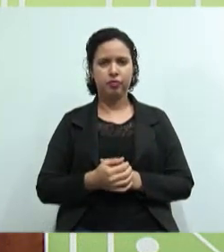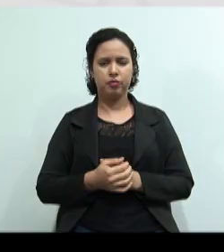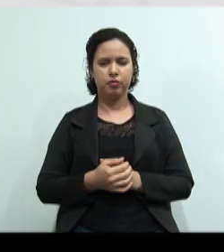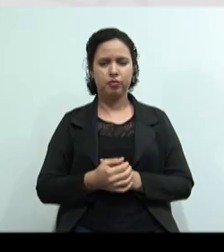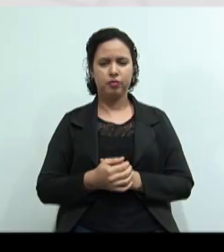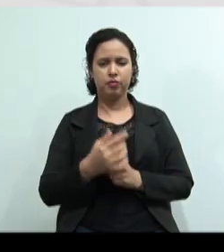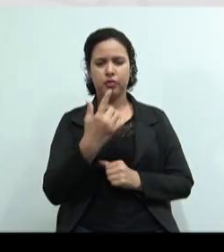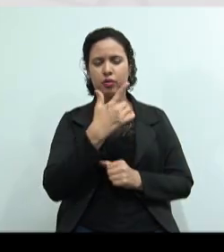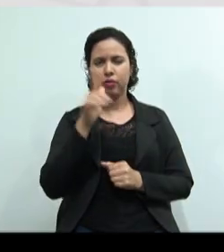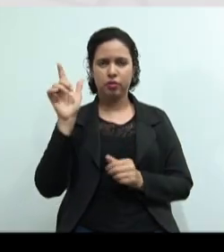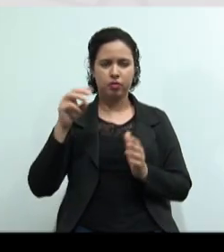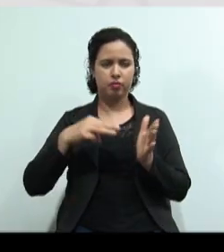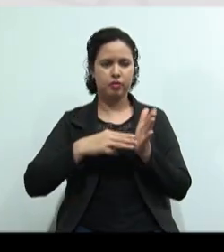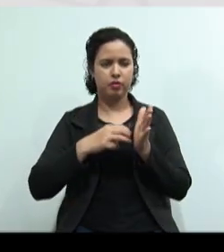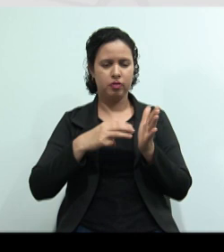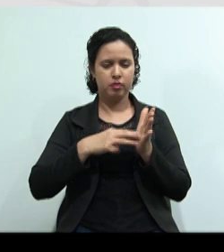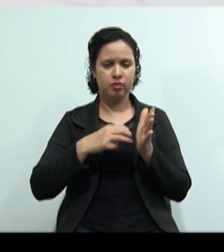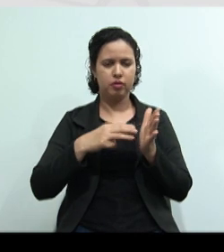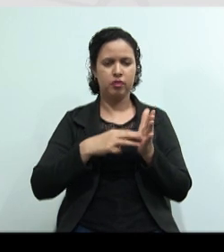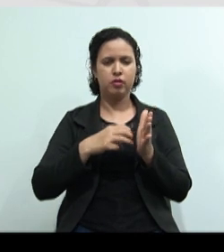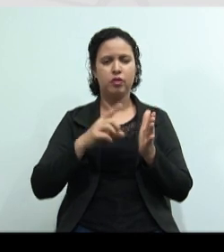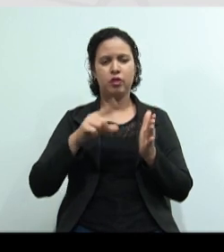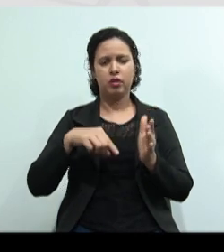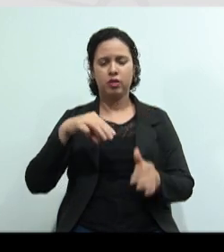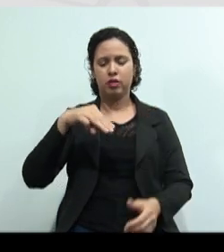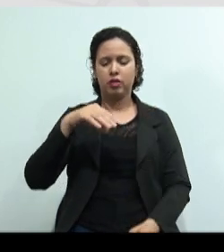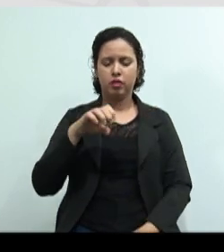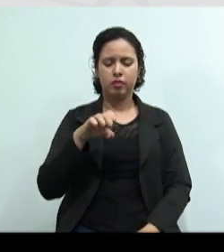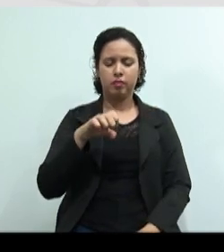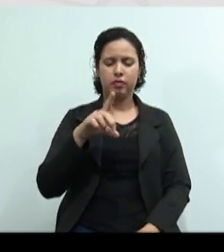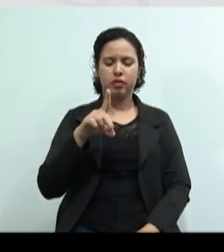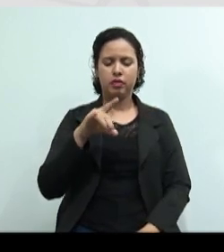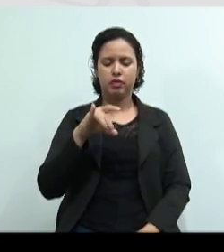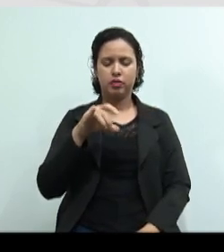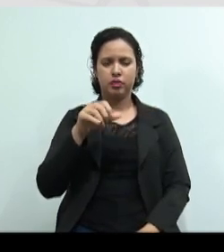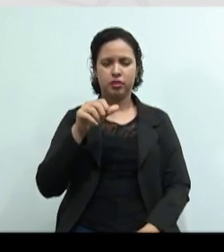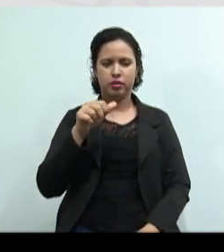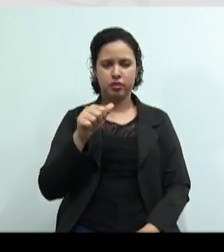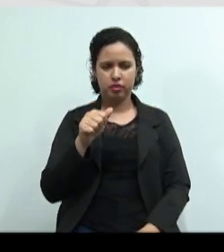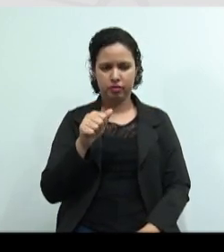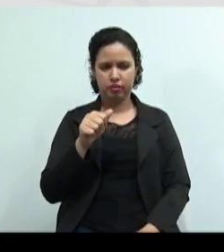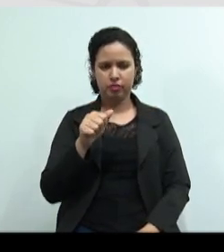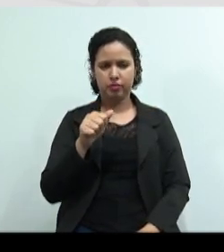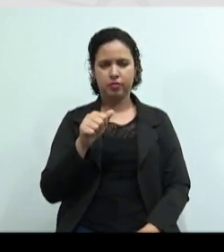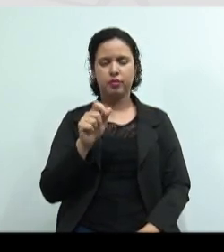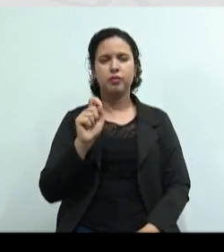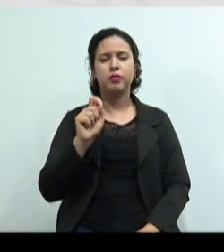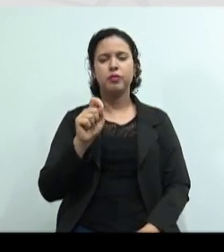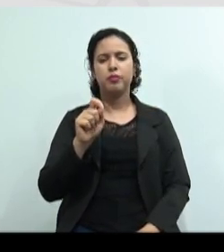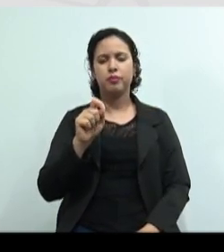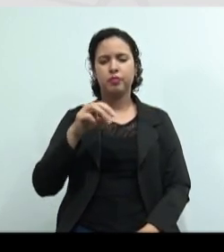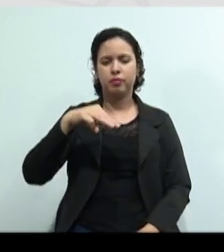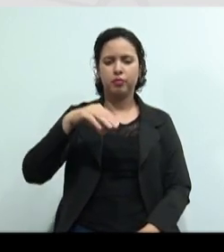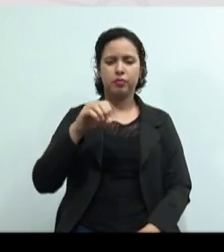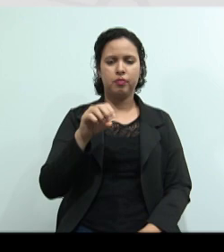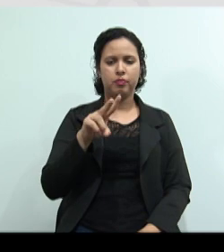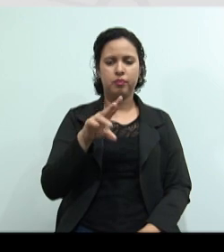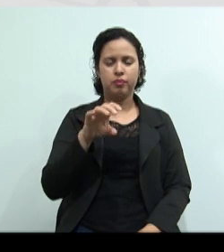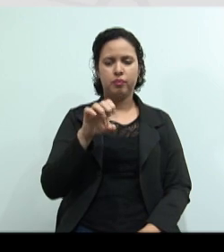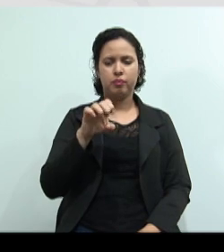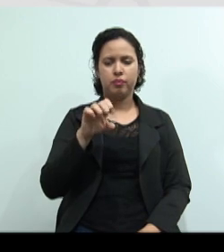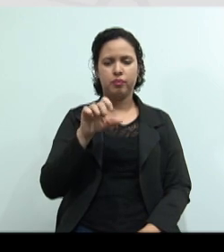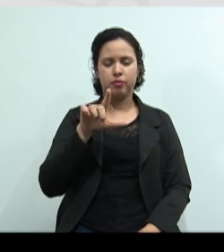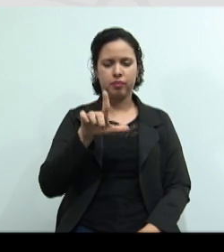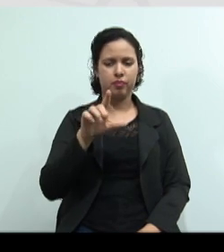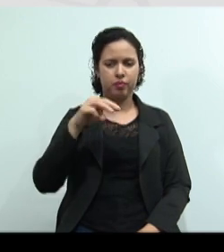outra metodologia, que é a média ponderada móvel. Por esse critério, os estoques são avaliados